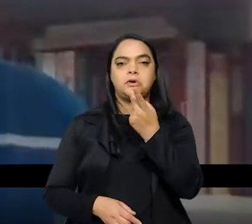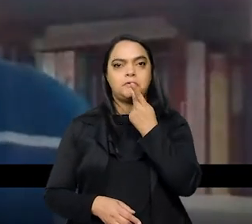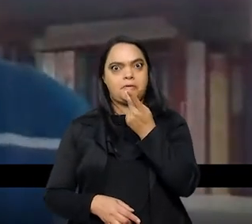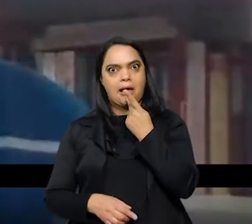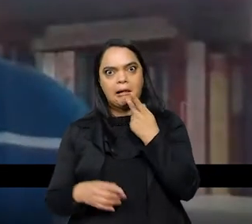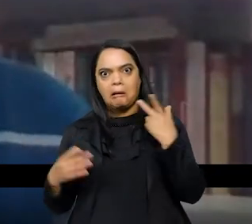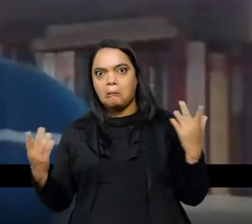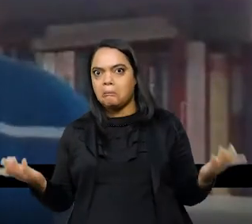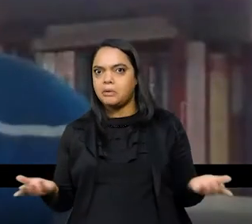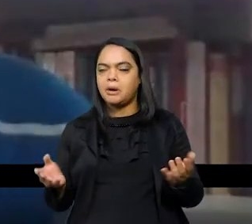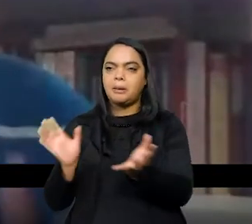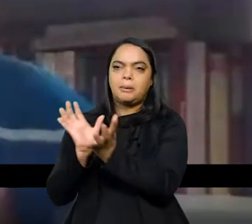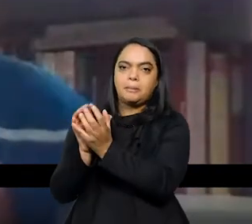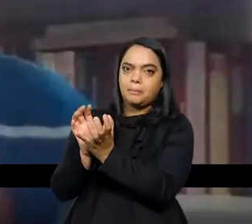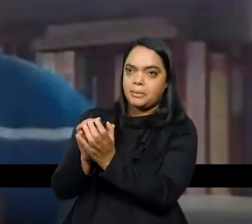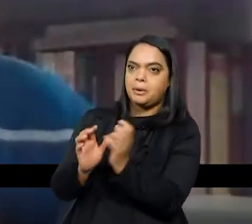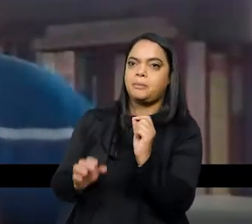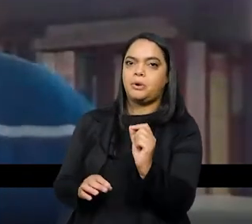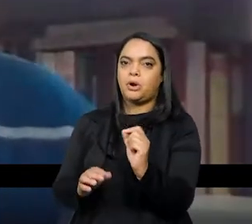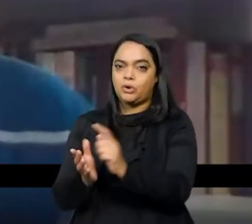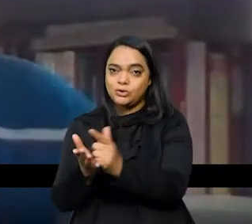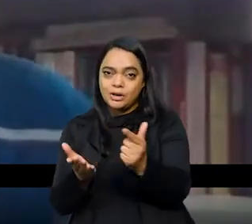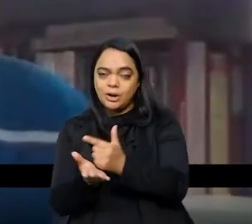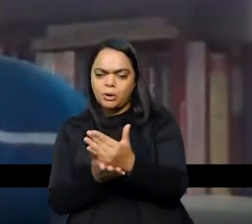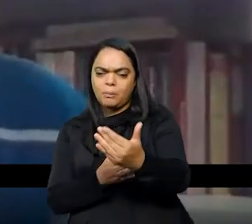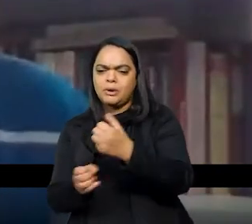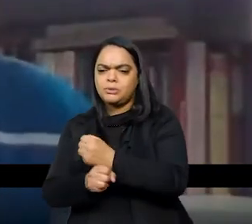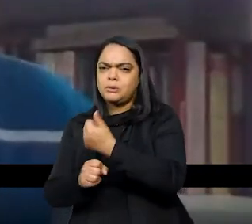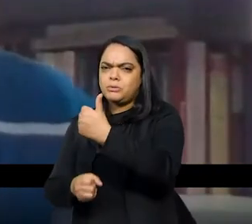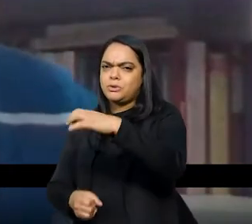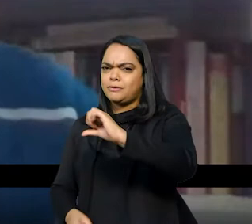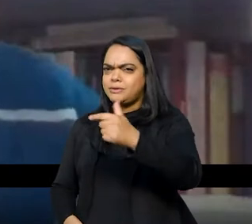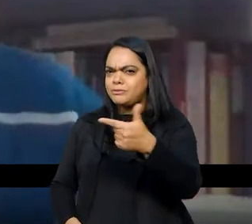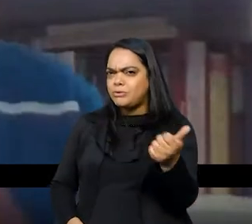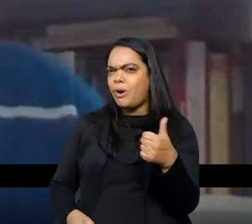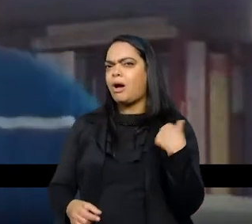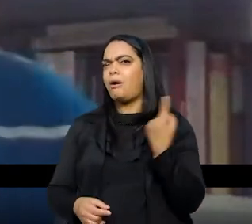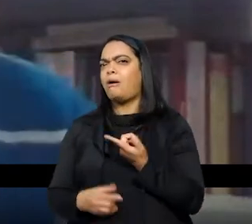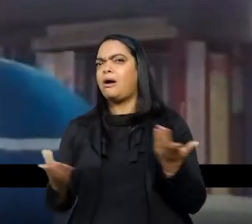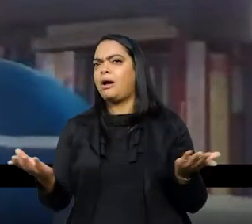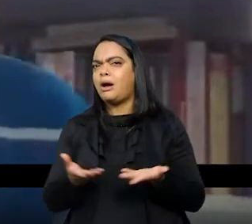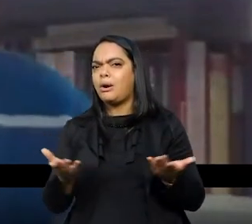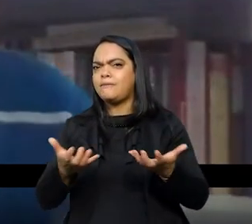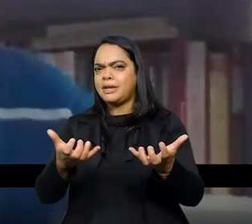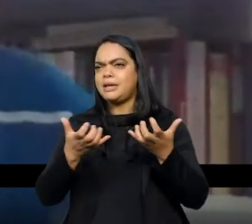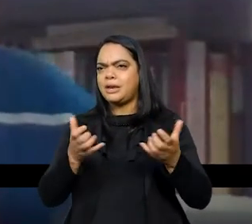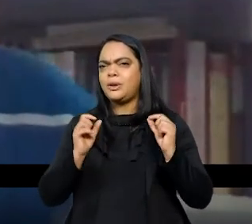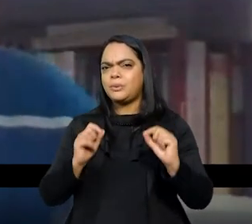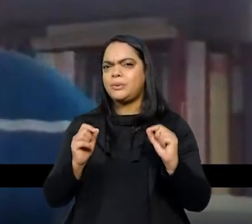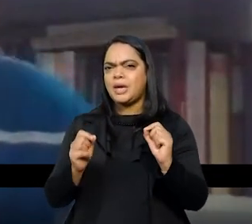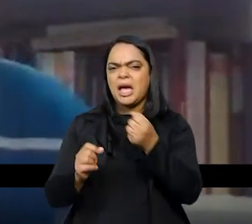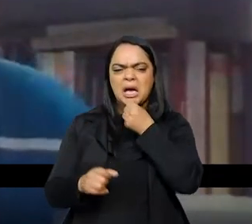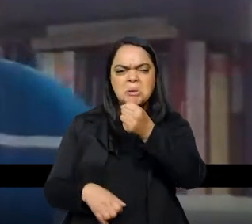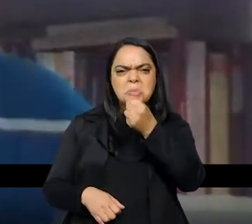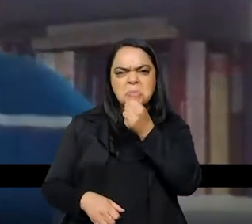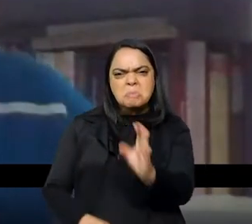jornais começam em 21. Então, como é que agora eu vou querer que a imprensa se silencie, que o professor se silencie, que